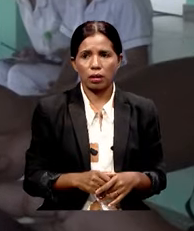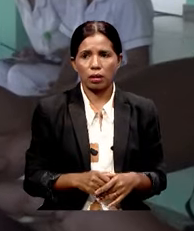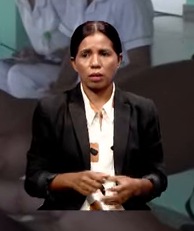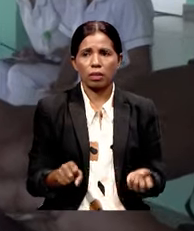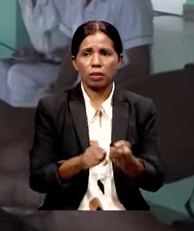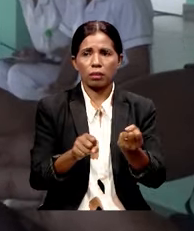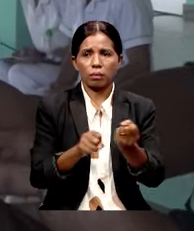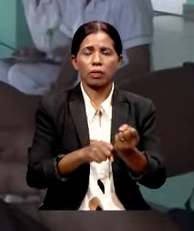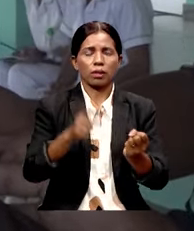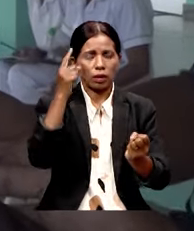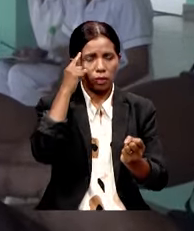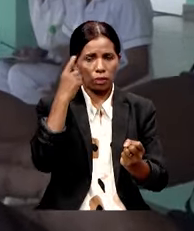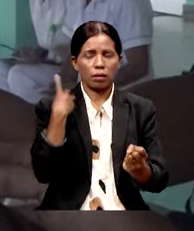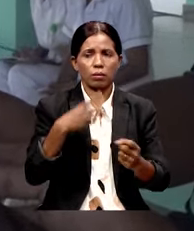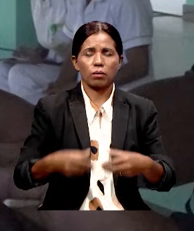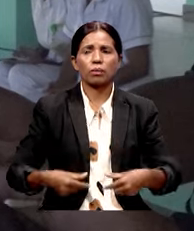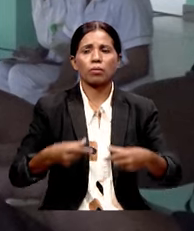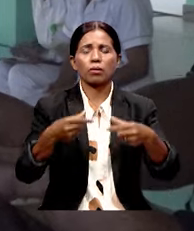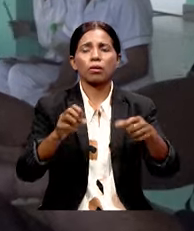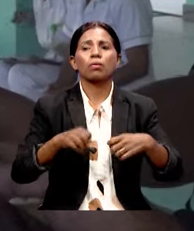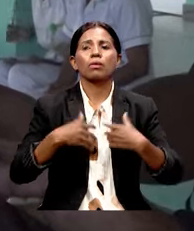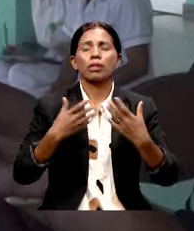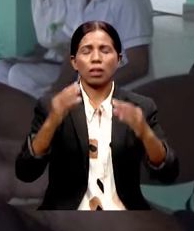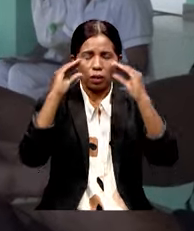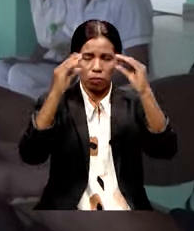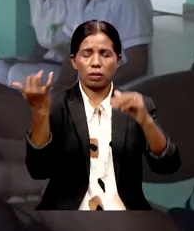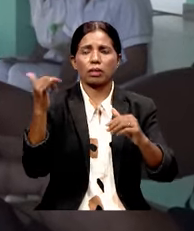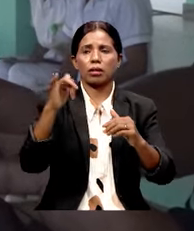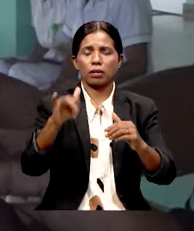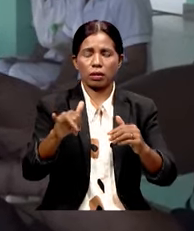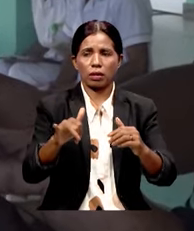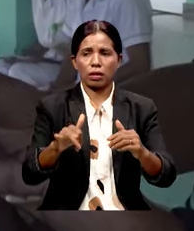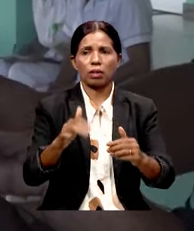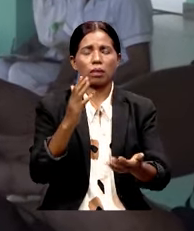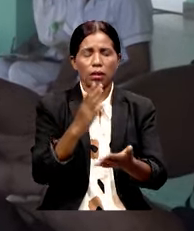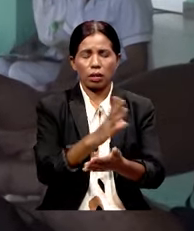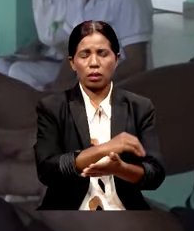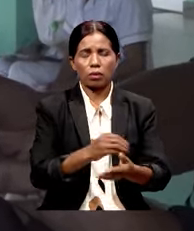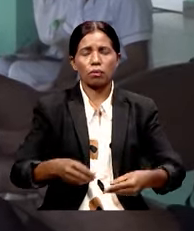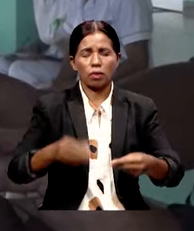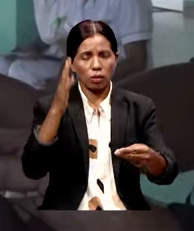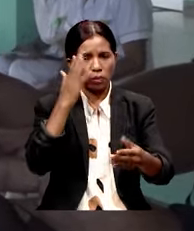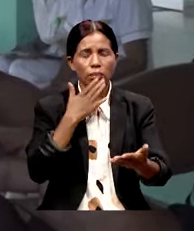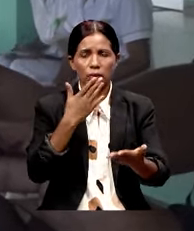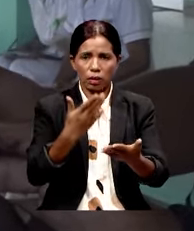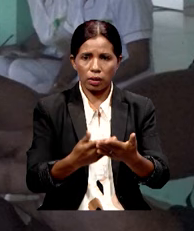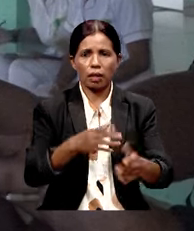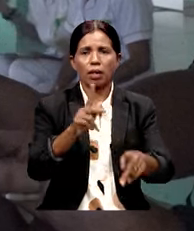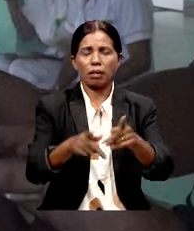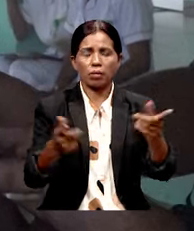suporta psikologiko yane ame fokeras o insai hanurin sir o insai fo kanselin ne be mak dia se sobrevivente ne